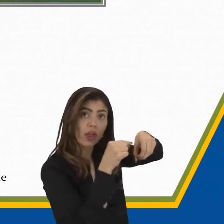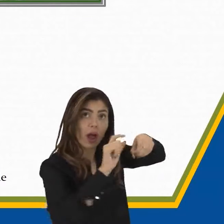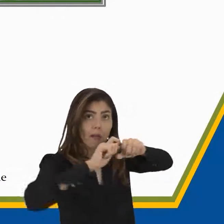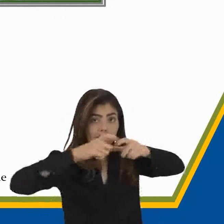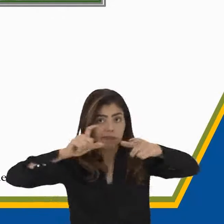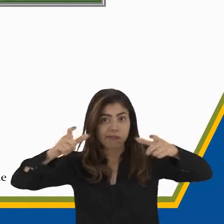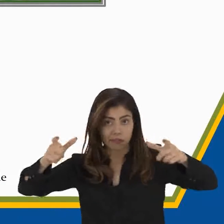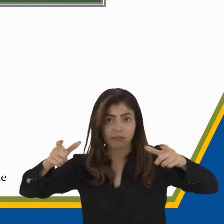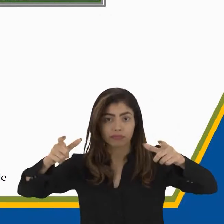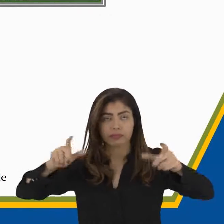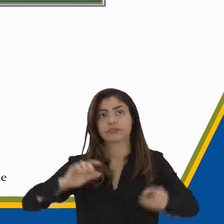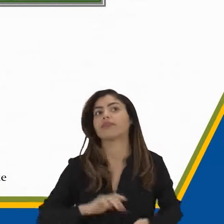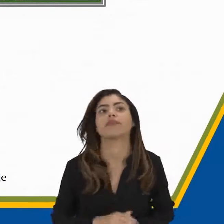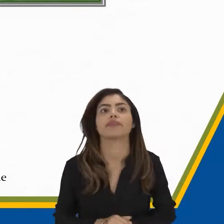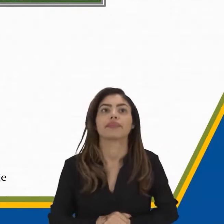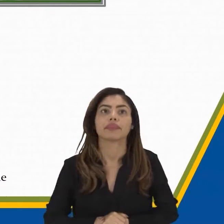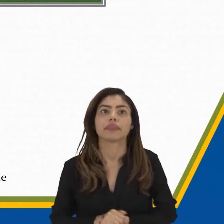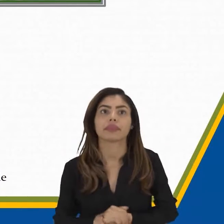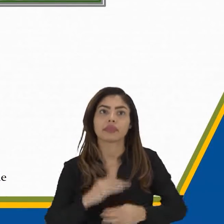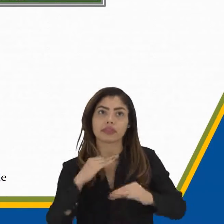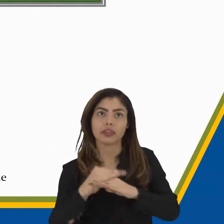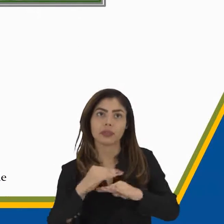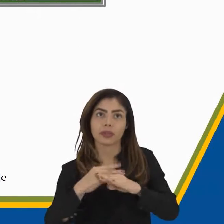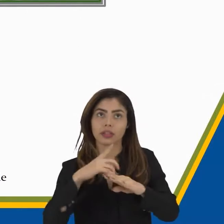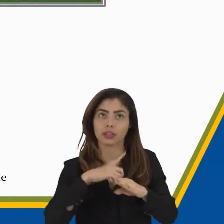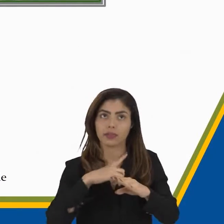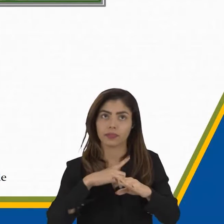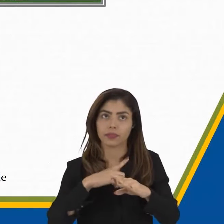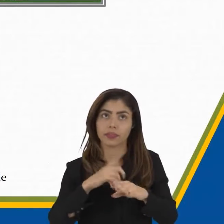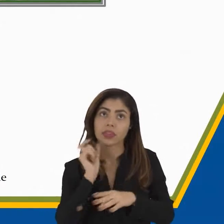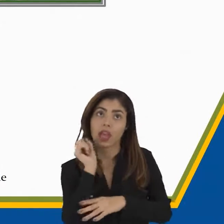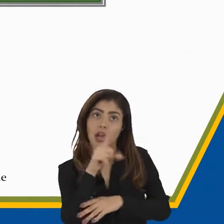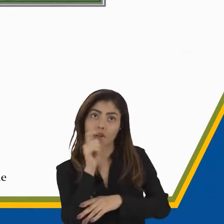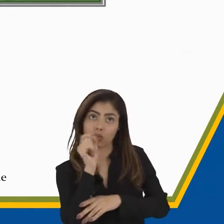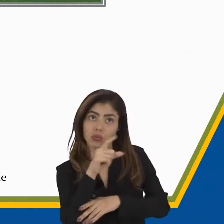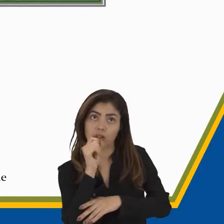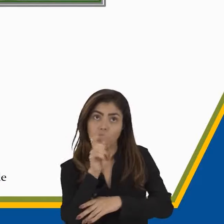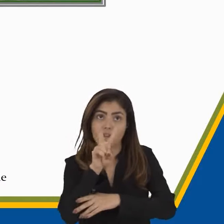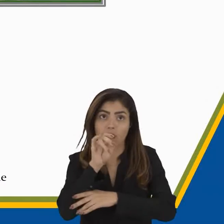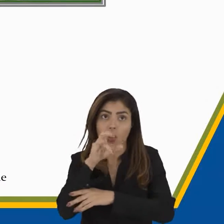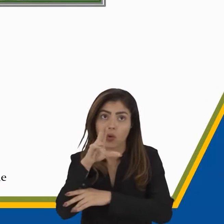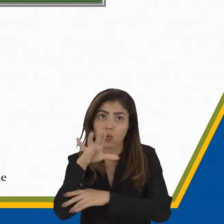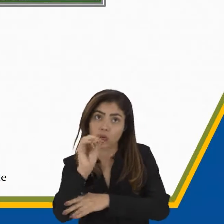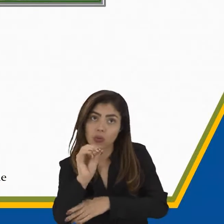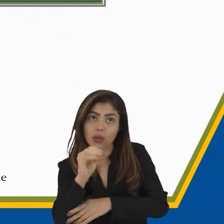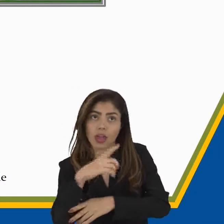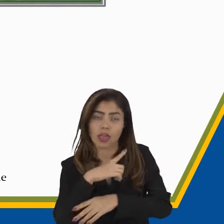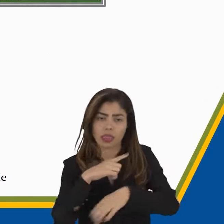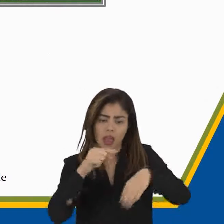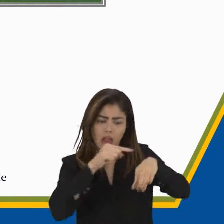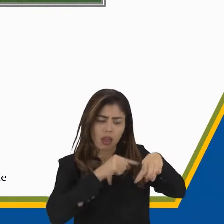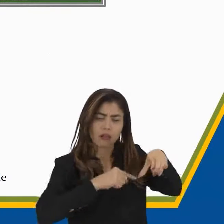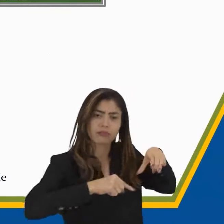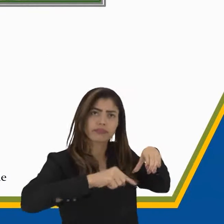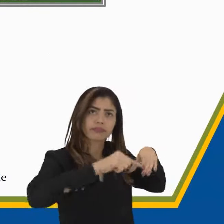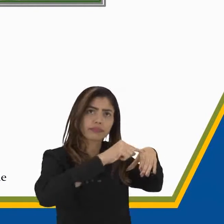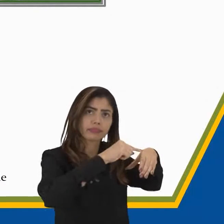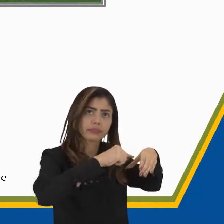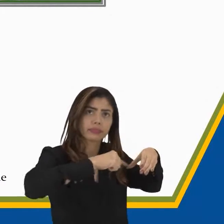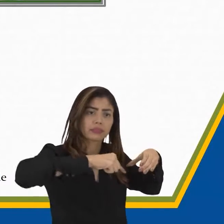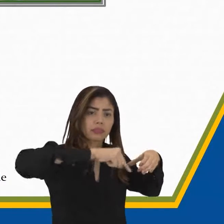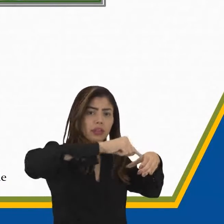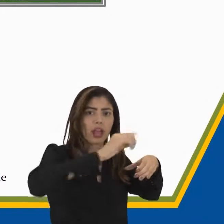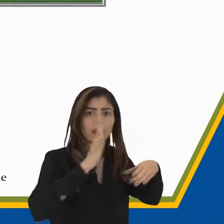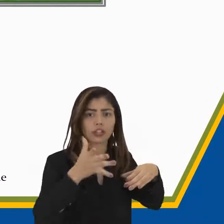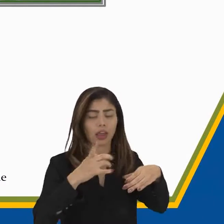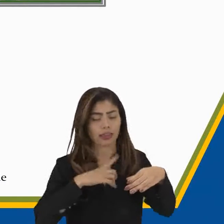grande, né? O núcleo, nós vamos possuir aí em azul o vacúolo, que é uma região como se fosse uma bolsa, porque